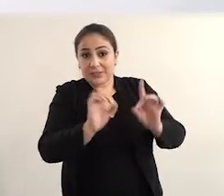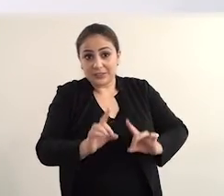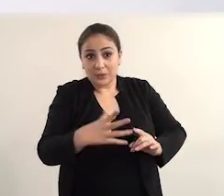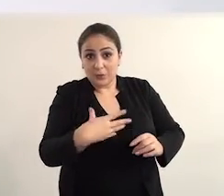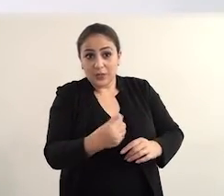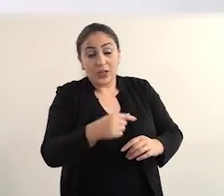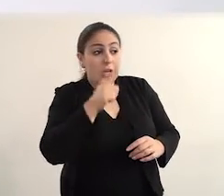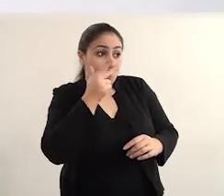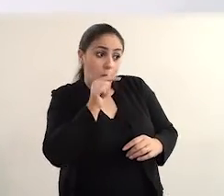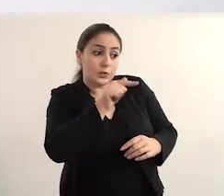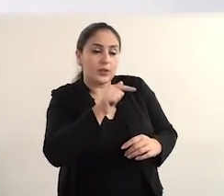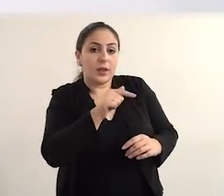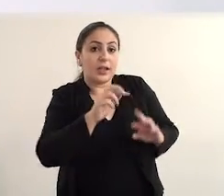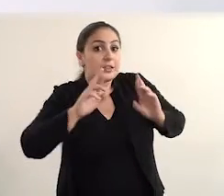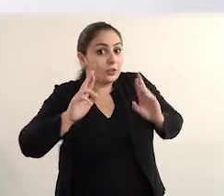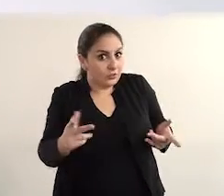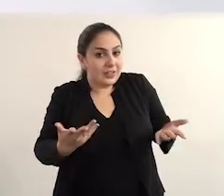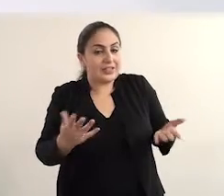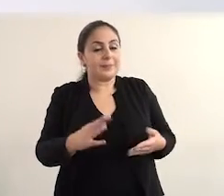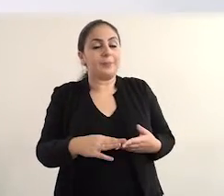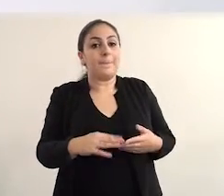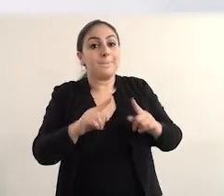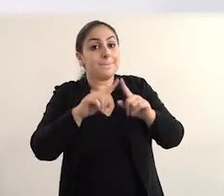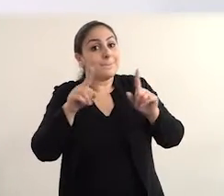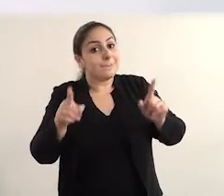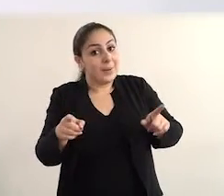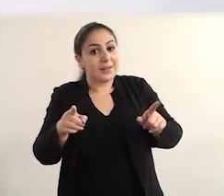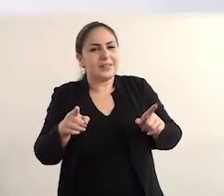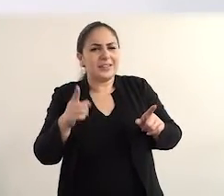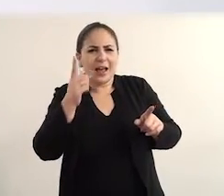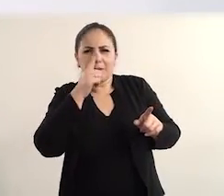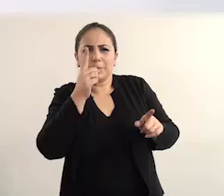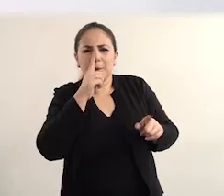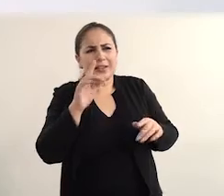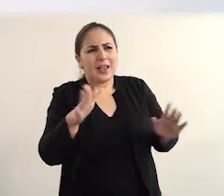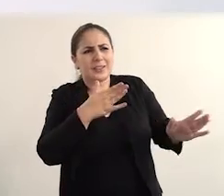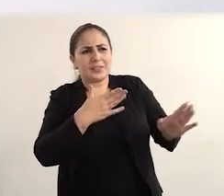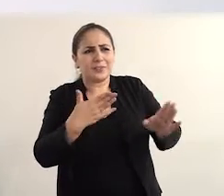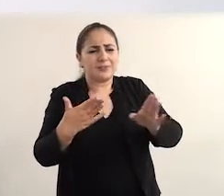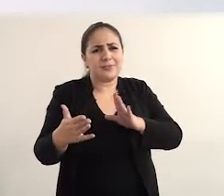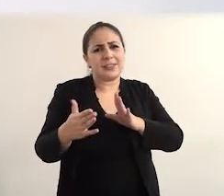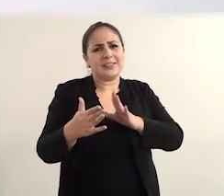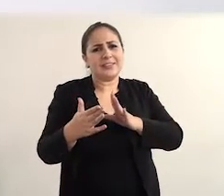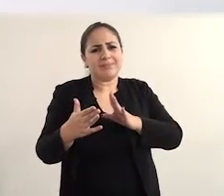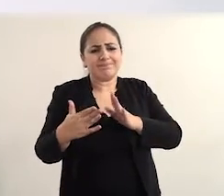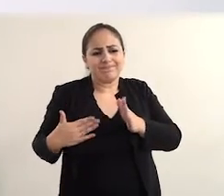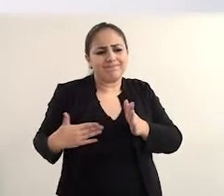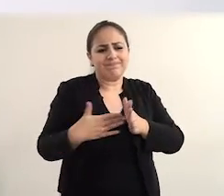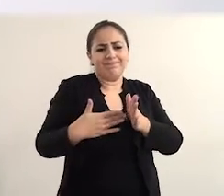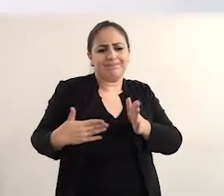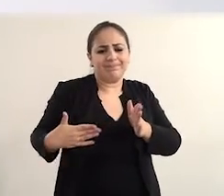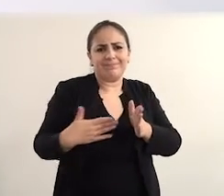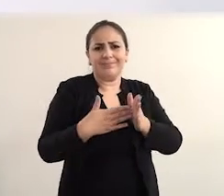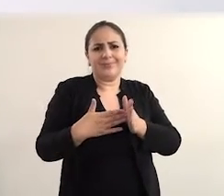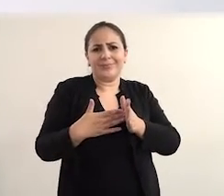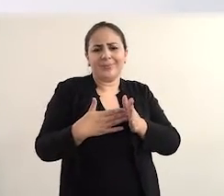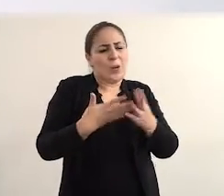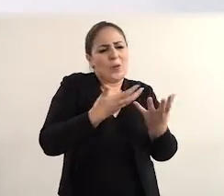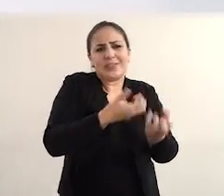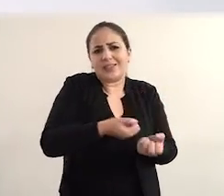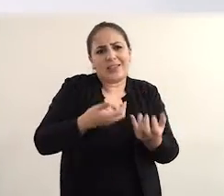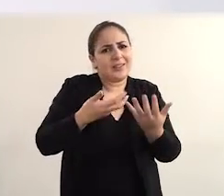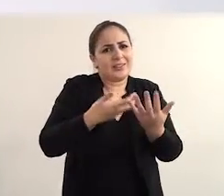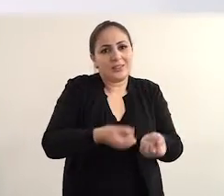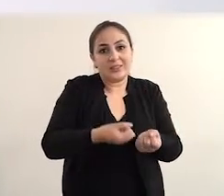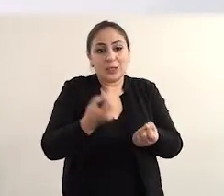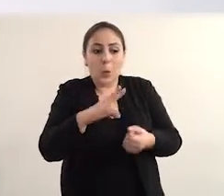seu caso, não foi assim, mas essas mães que muitas vezes estão com dificuldades em aceitar